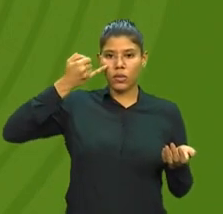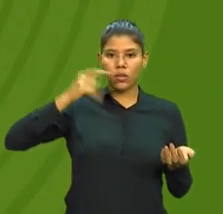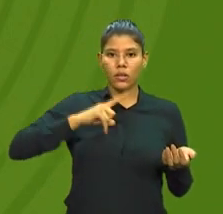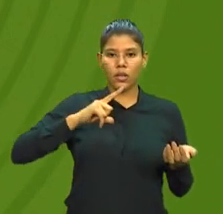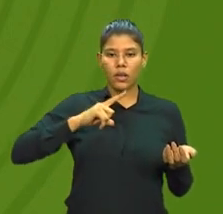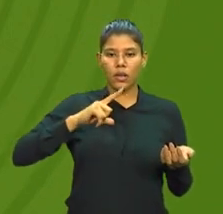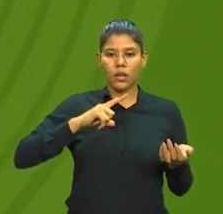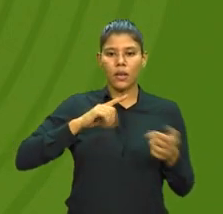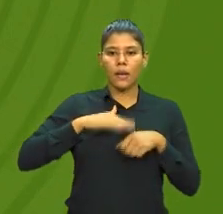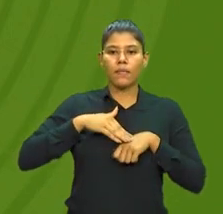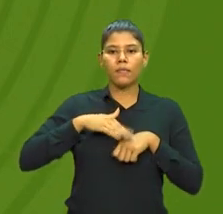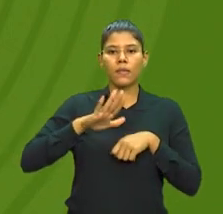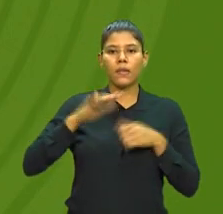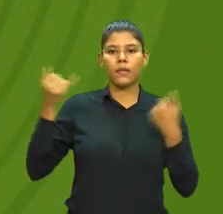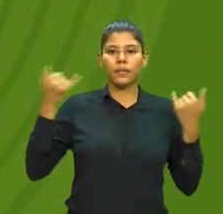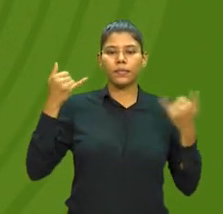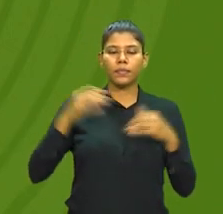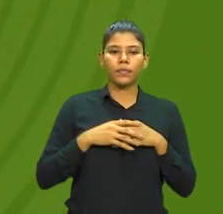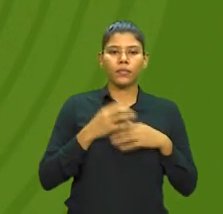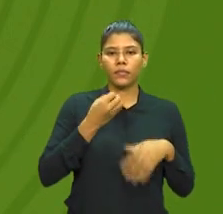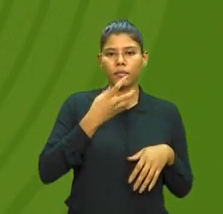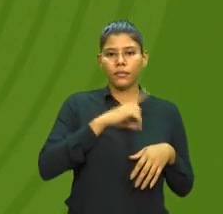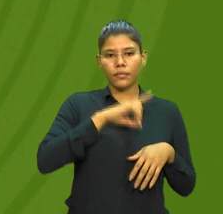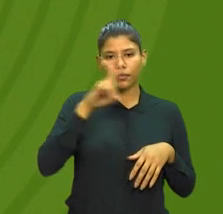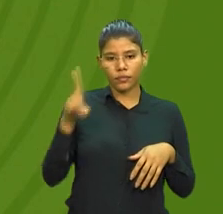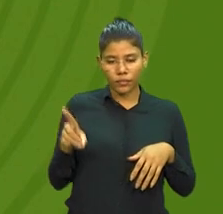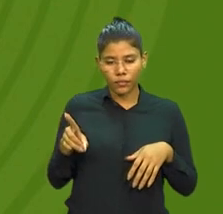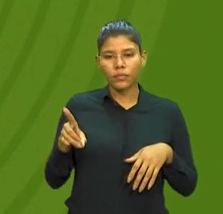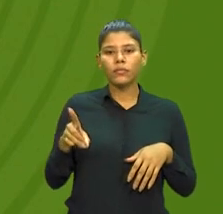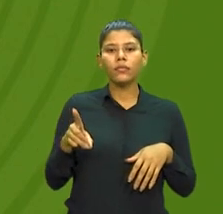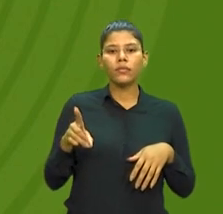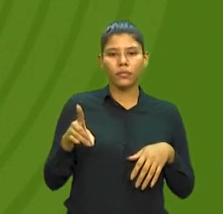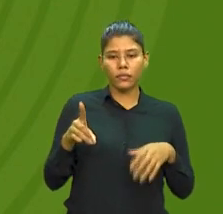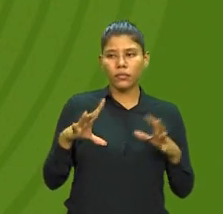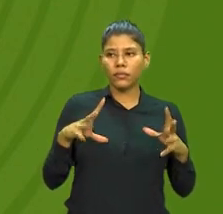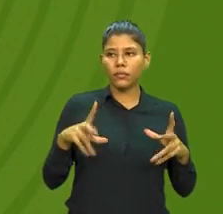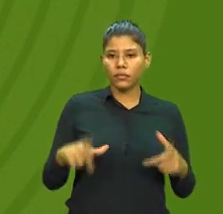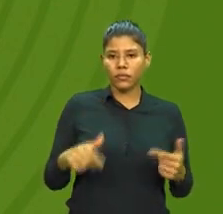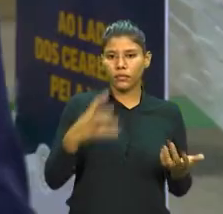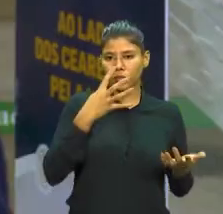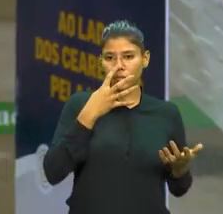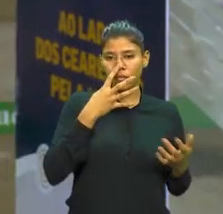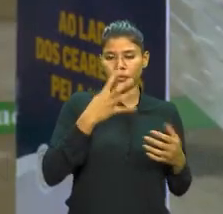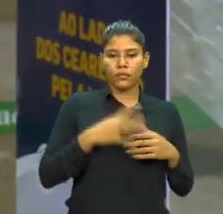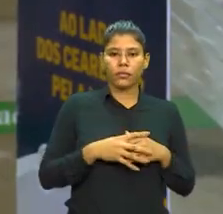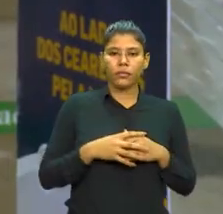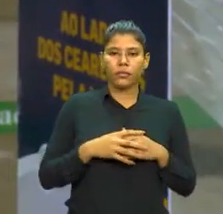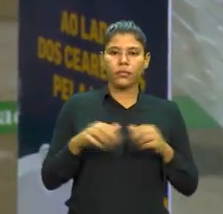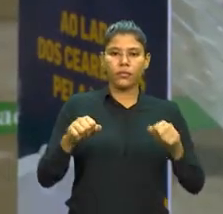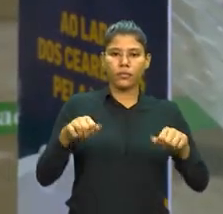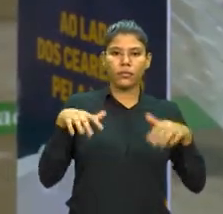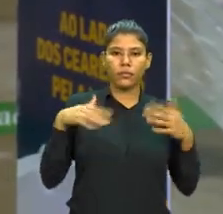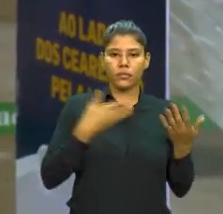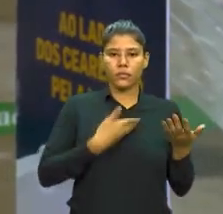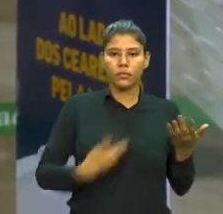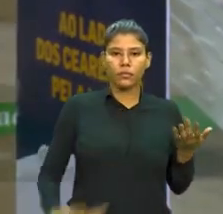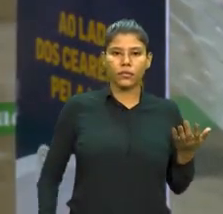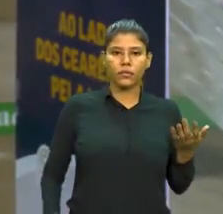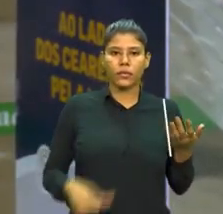Jan Bom dia Tiago Bom dia a todos que nos acompanham olha essa audiência pública atende Uma